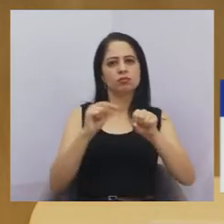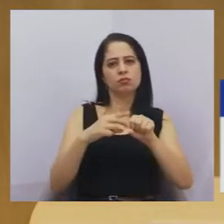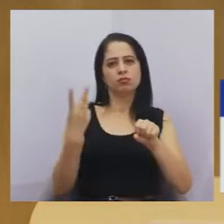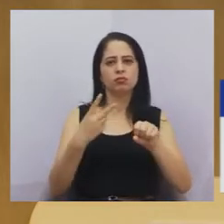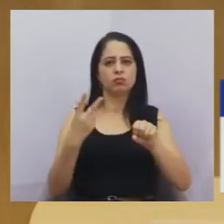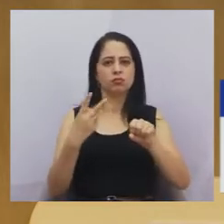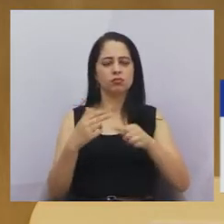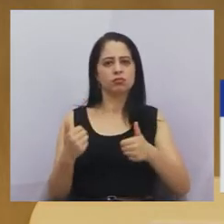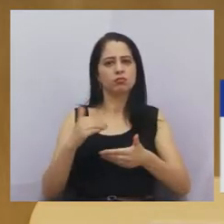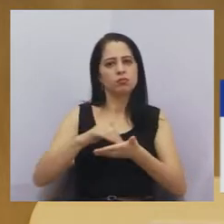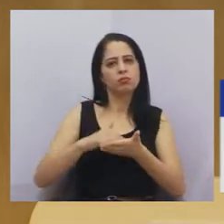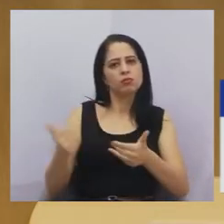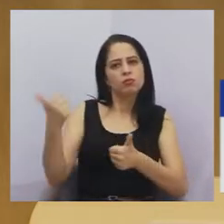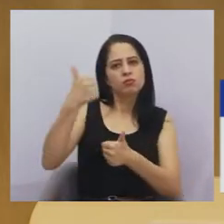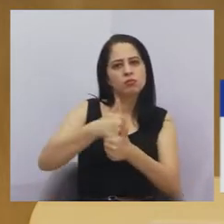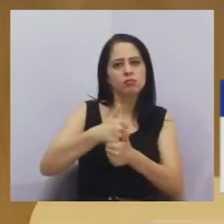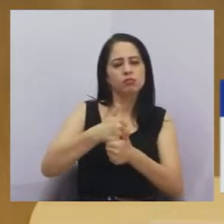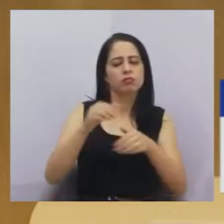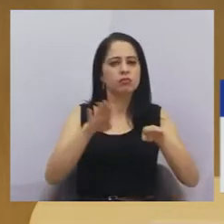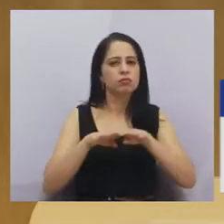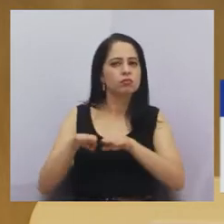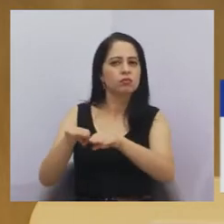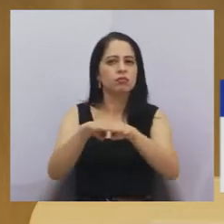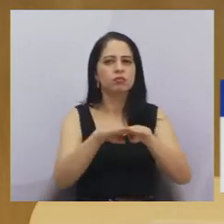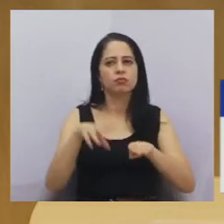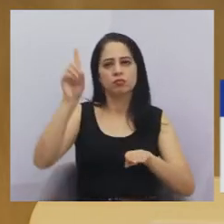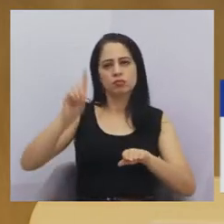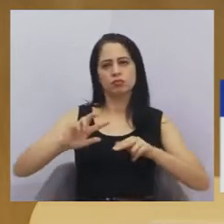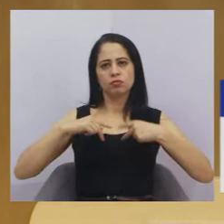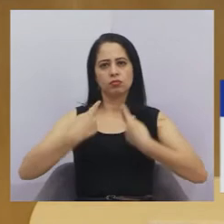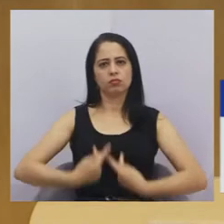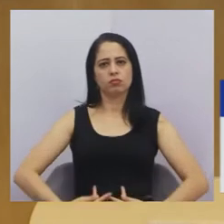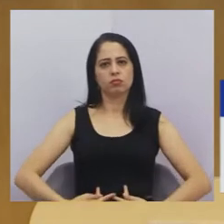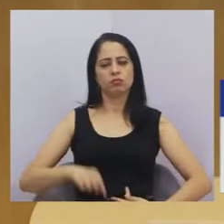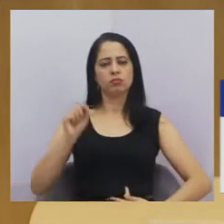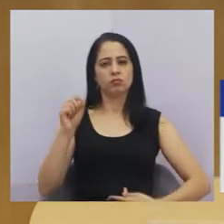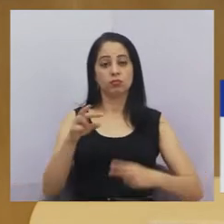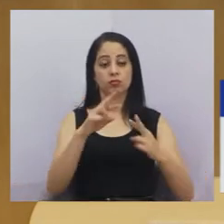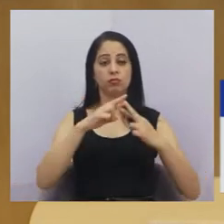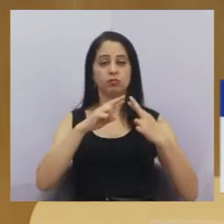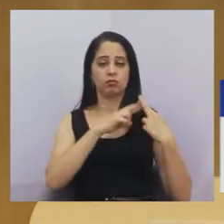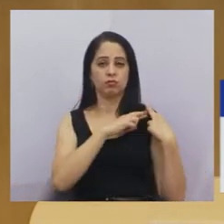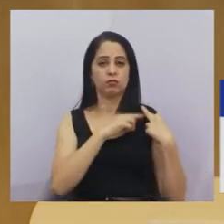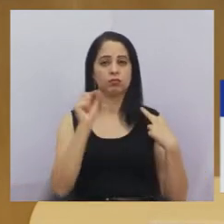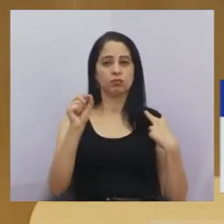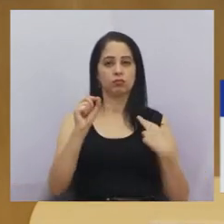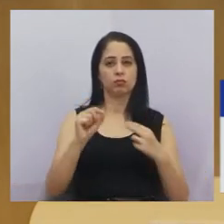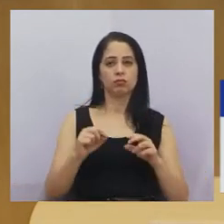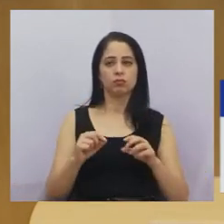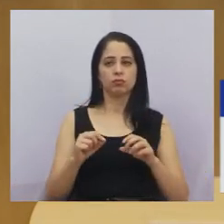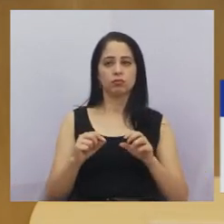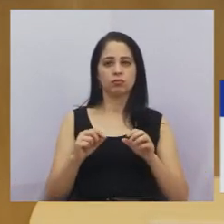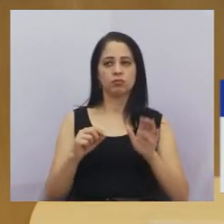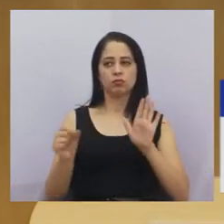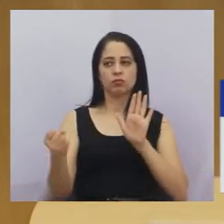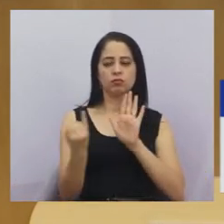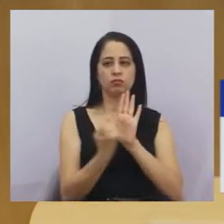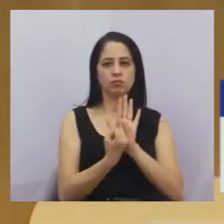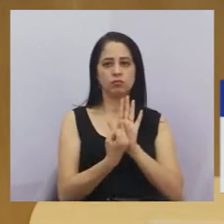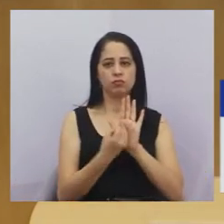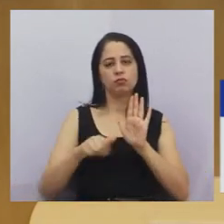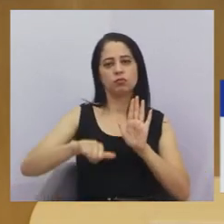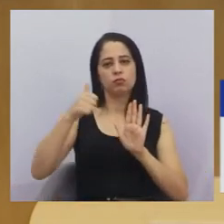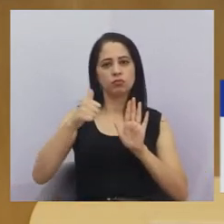2º. A Subsecretaria de Igualdade e de Direitos Humanos compete. Inciso 1º. Promover